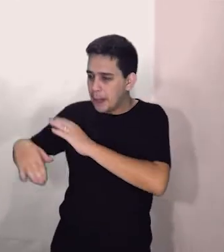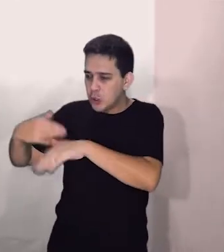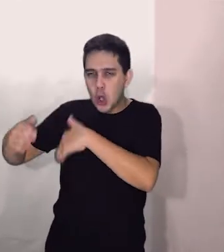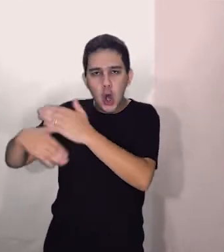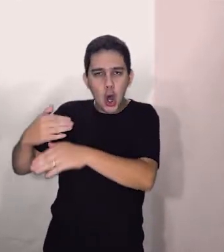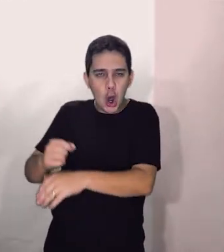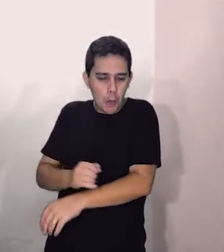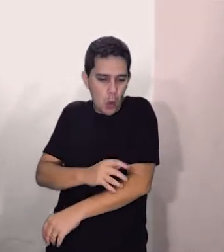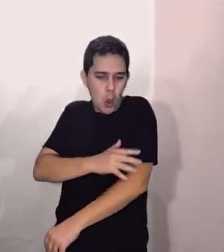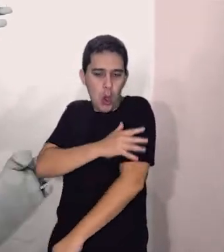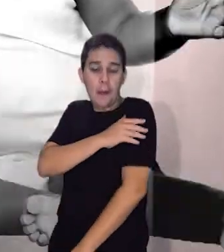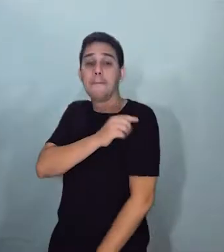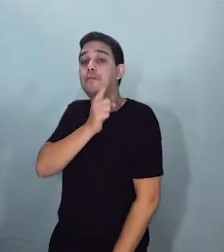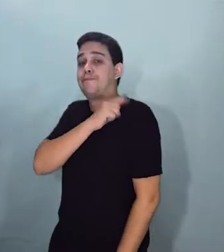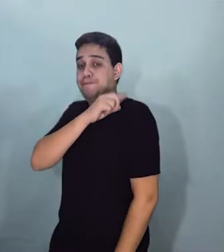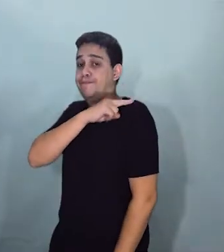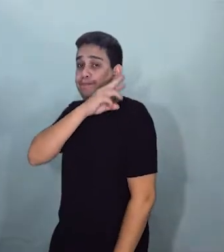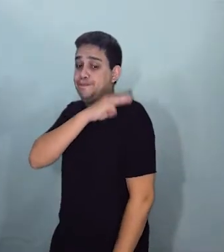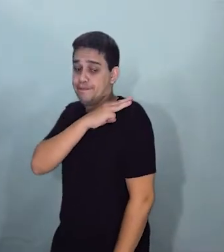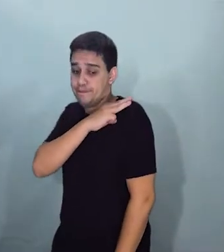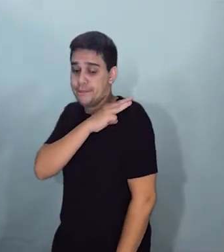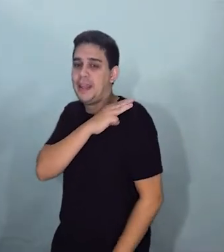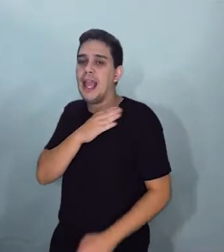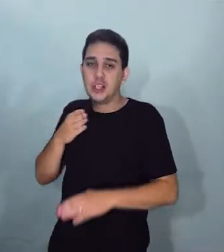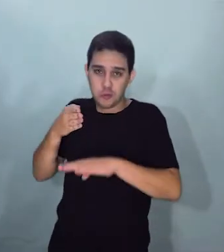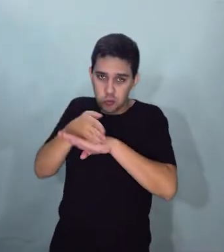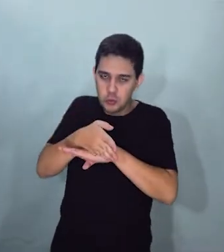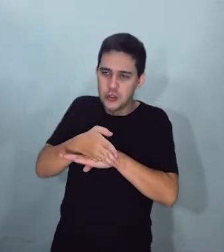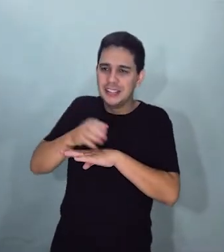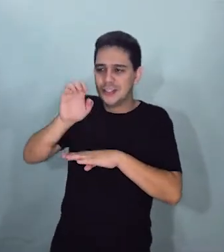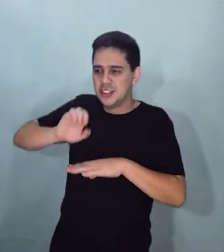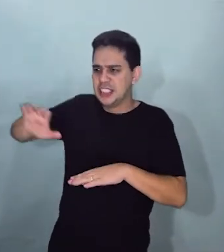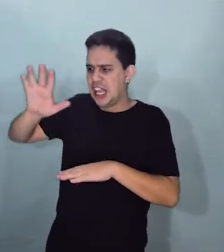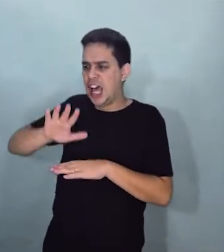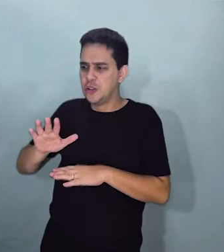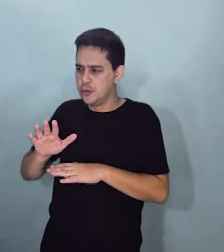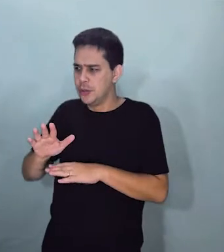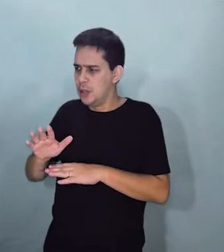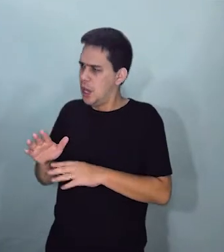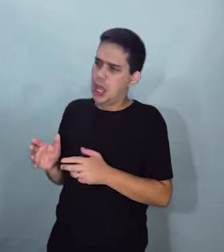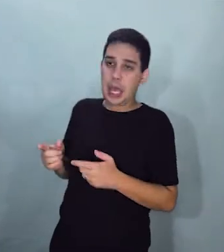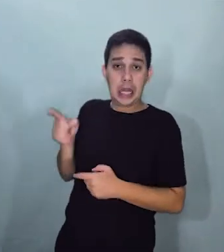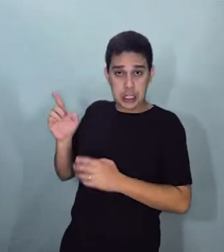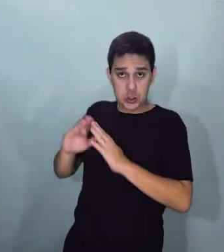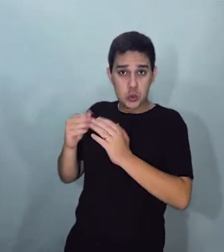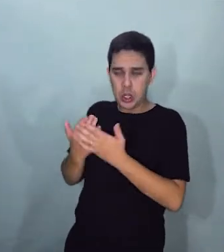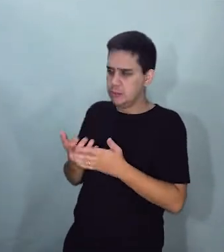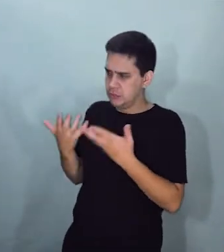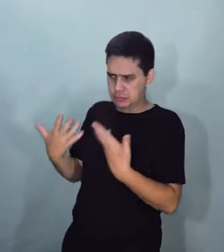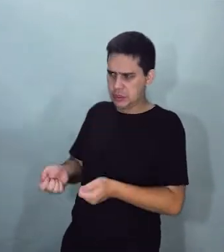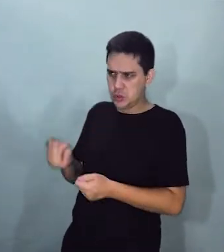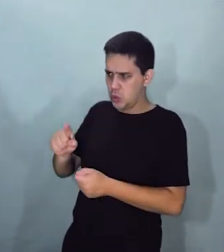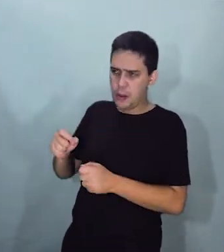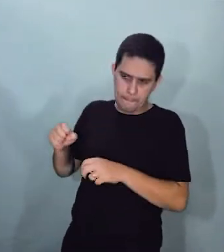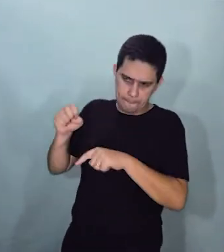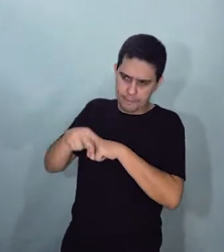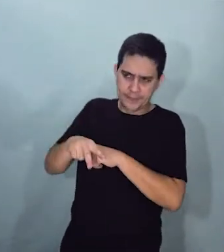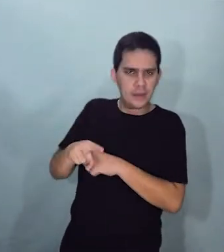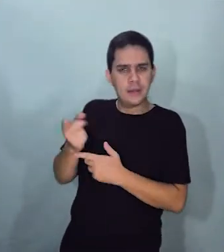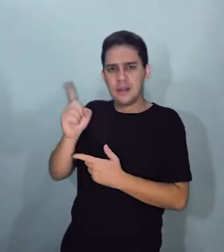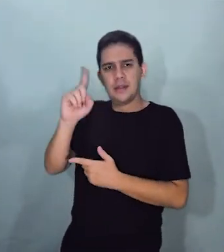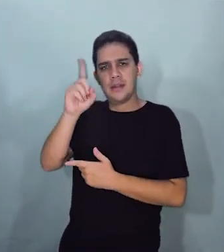escola estadual, a escola vetou, né, a matrícula e exigiu